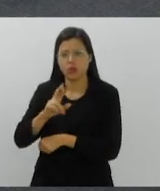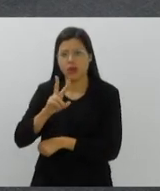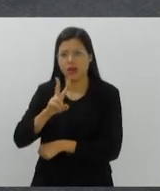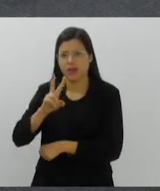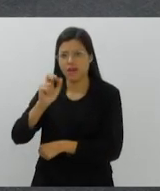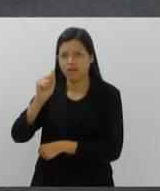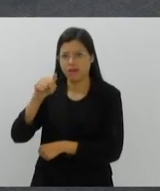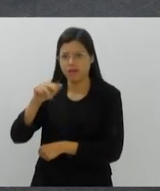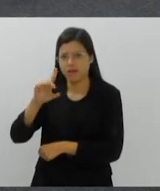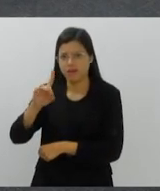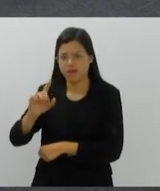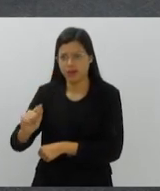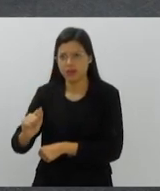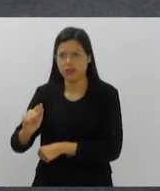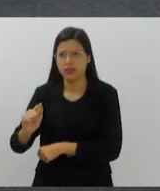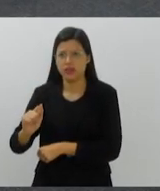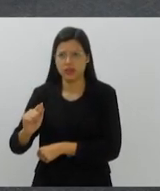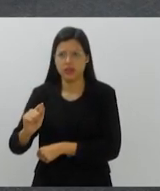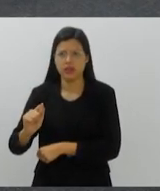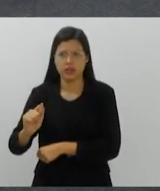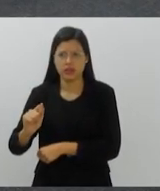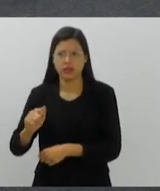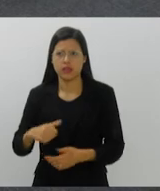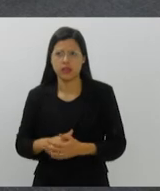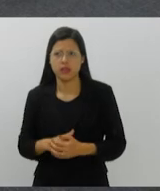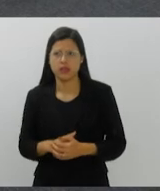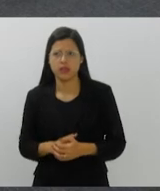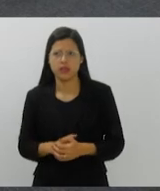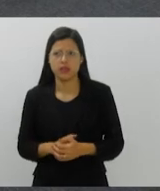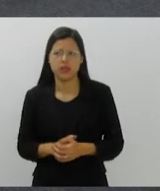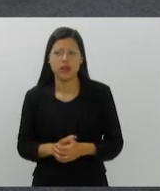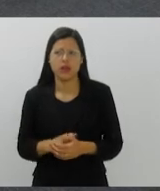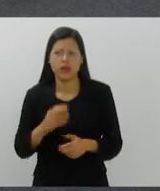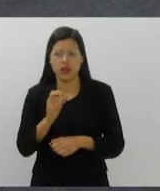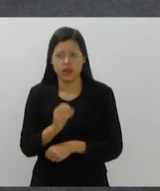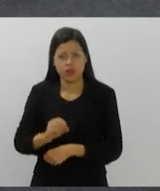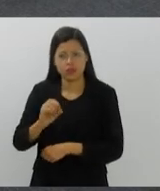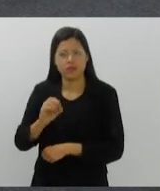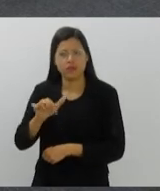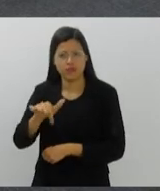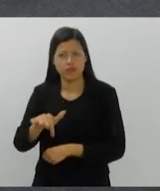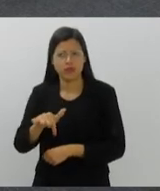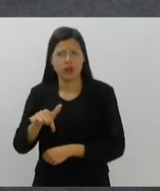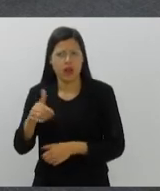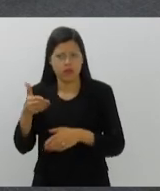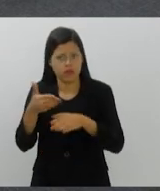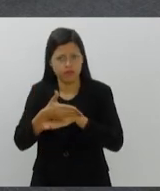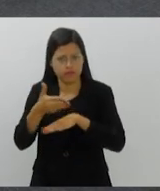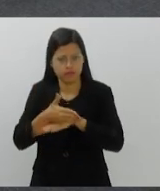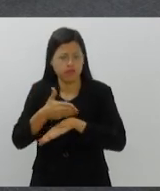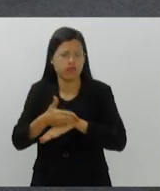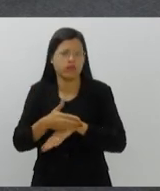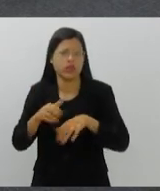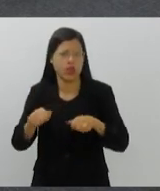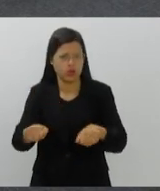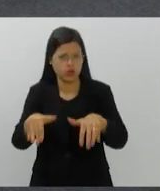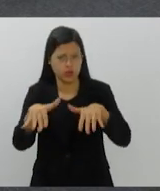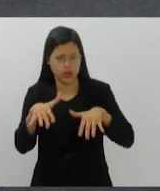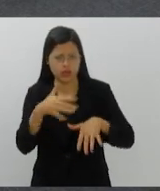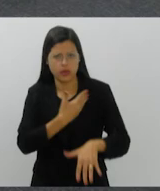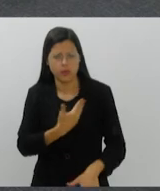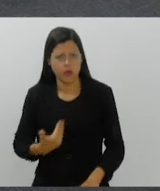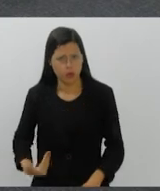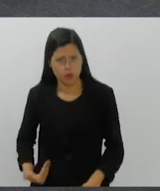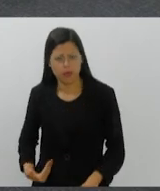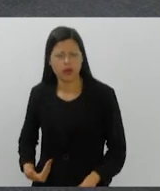nome eu acho que não está escrito direito, a doutora Wanda Dark, ela vem, participa das audiências públicas e